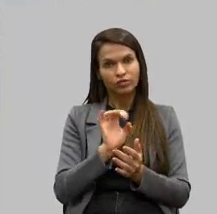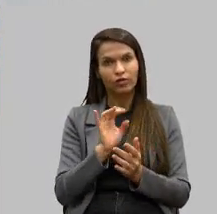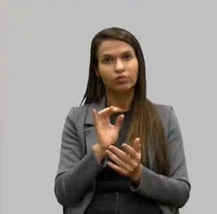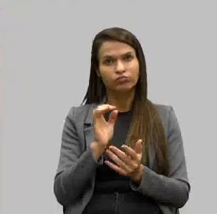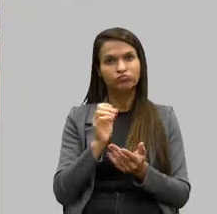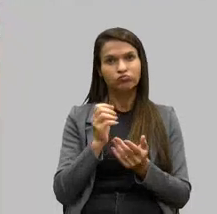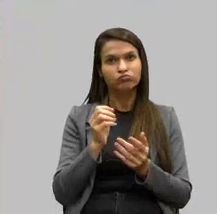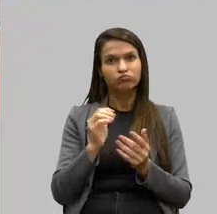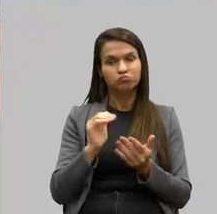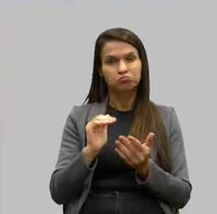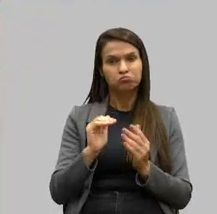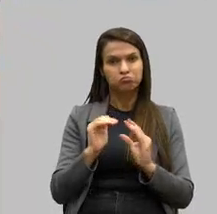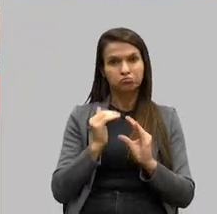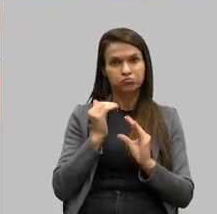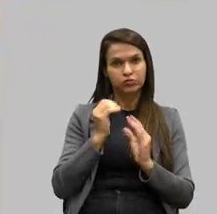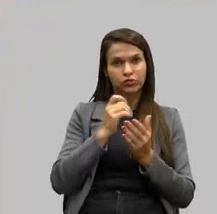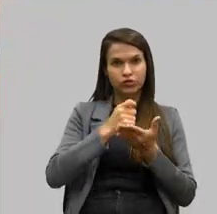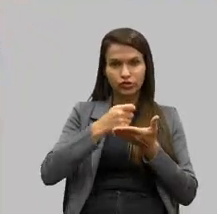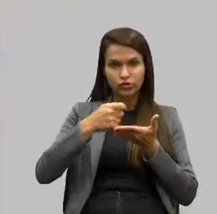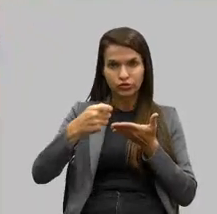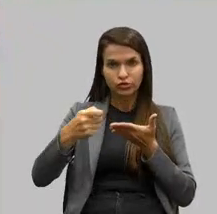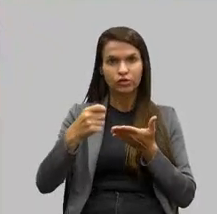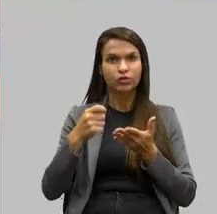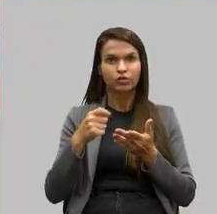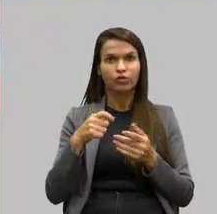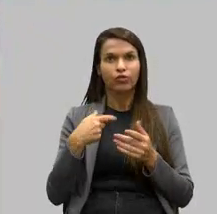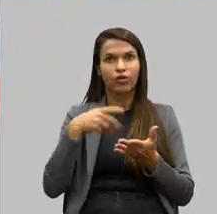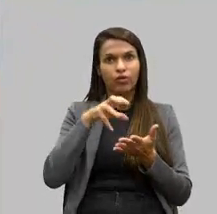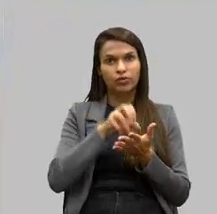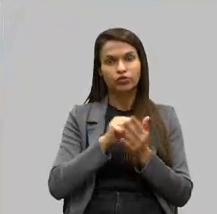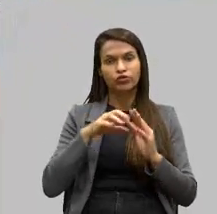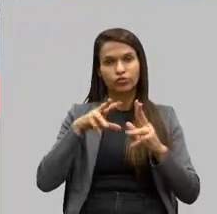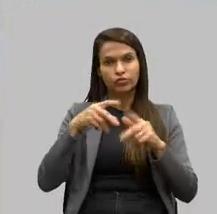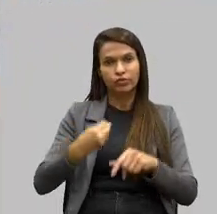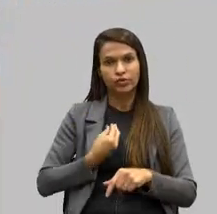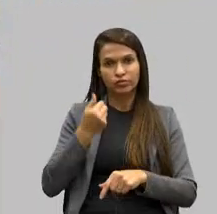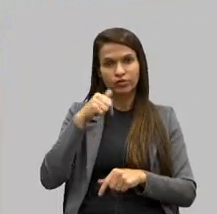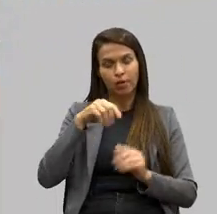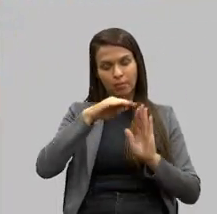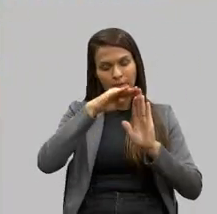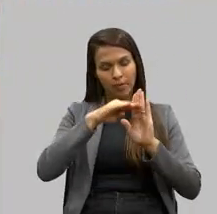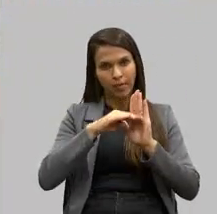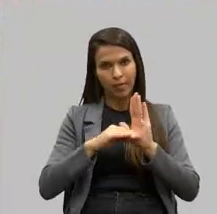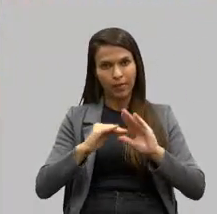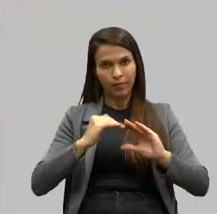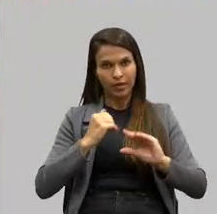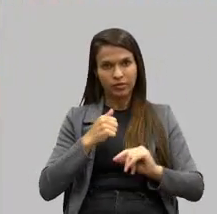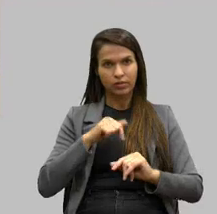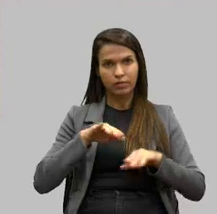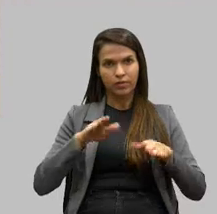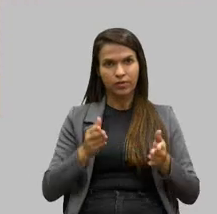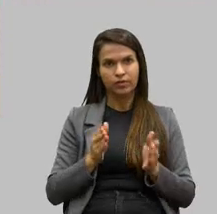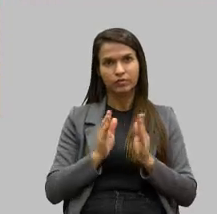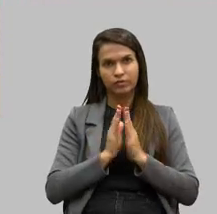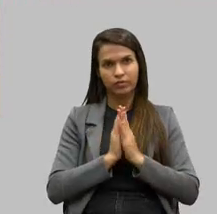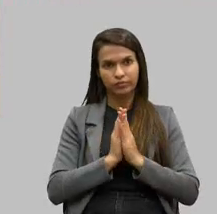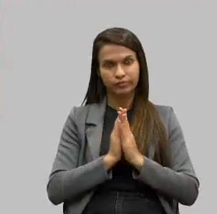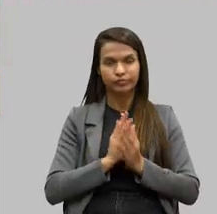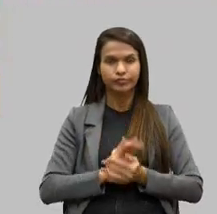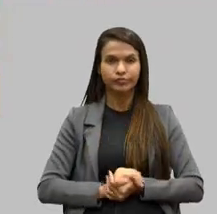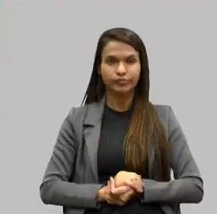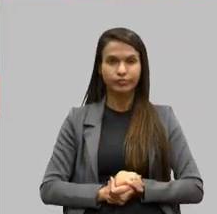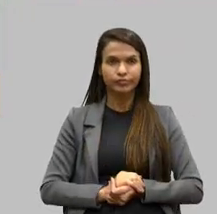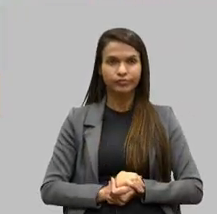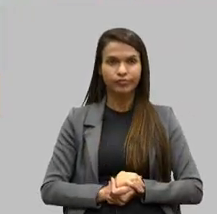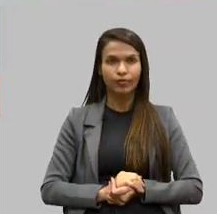escrito que eu faço o registro de todo mundo que está aqui. só pegar aí, fazer a listinha e passa aqui para a mesa, por gentileza. Vamos aos